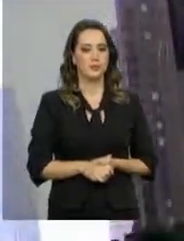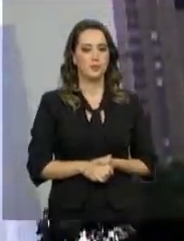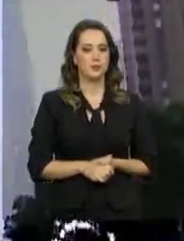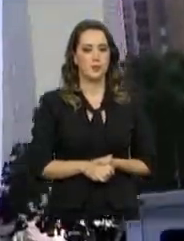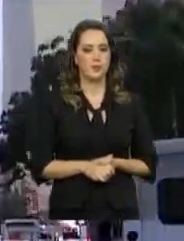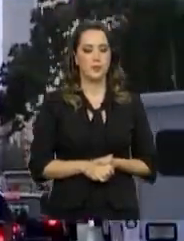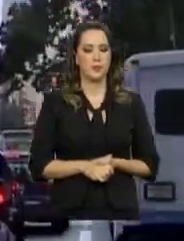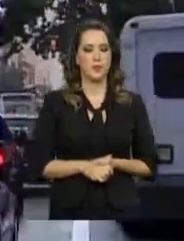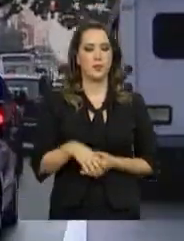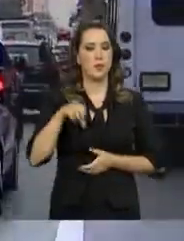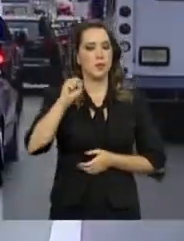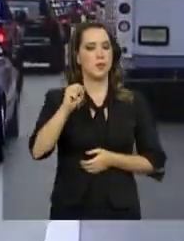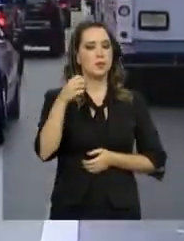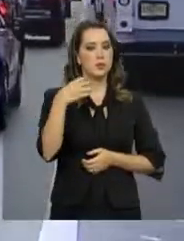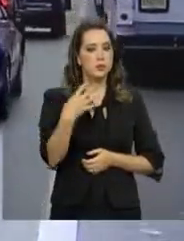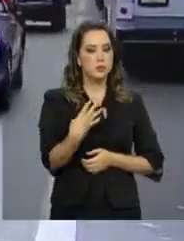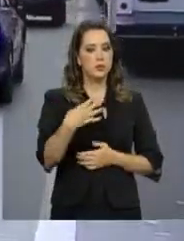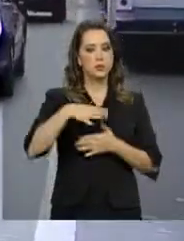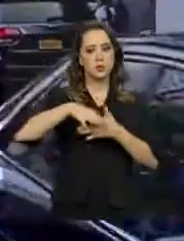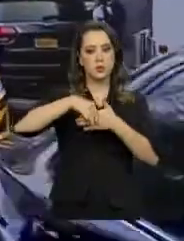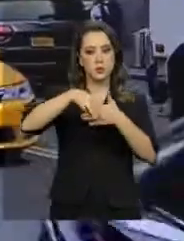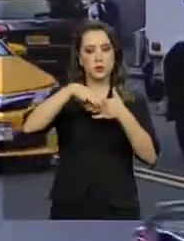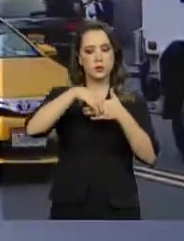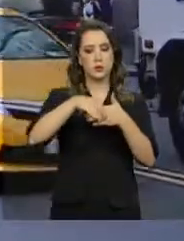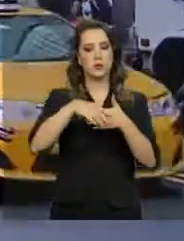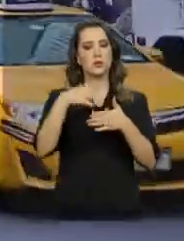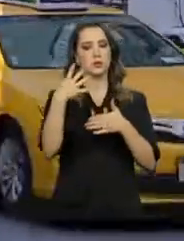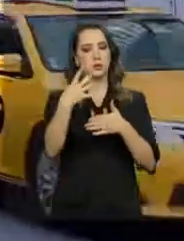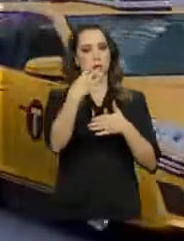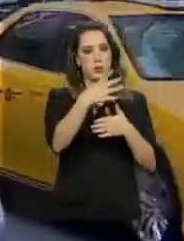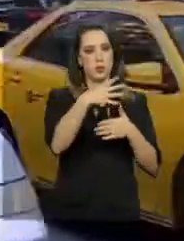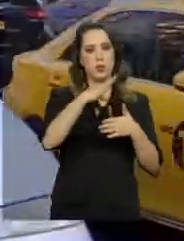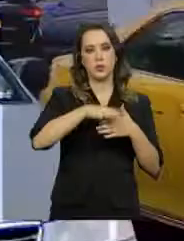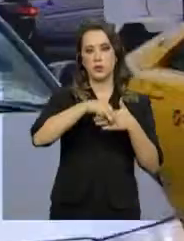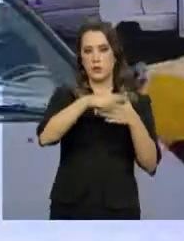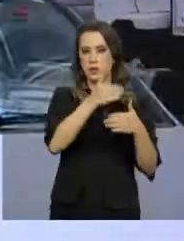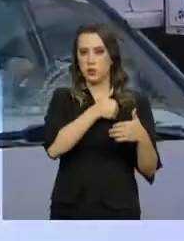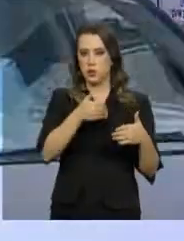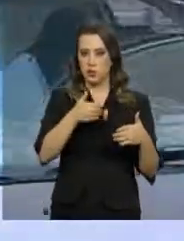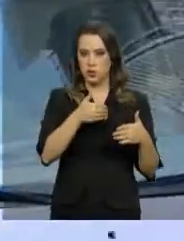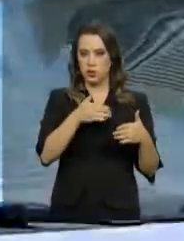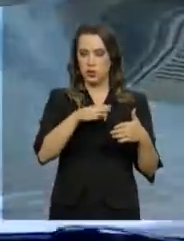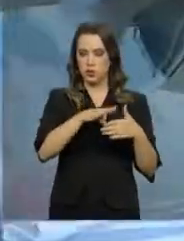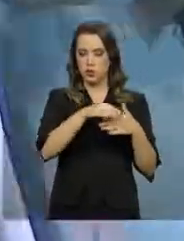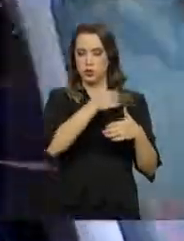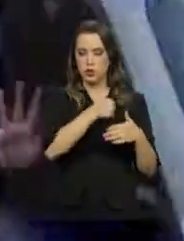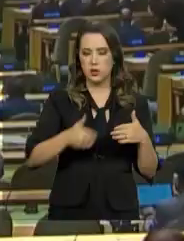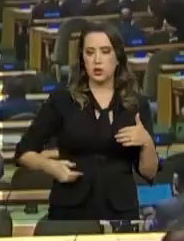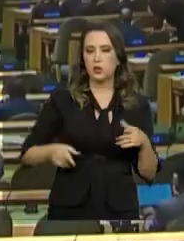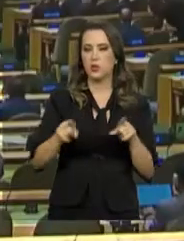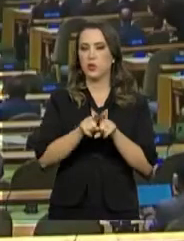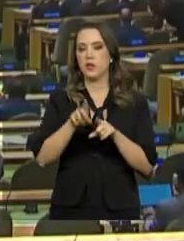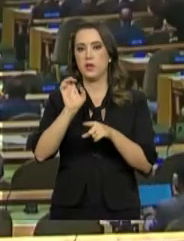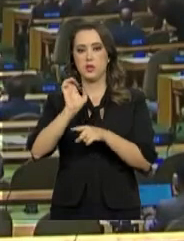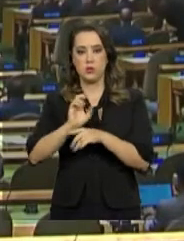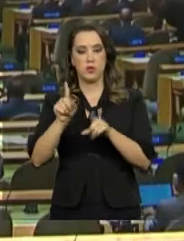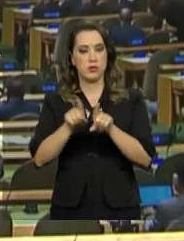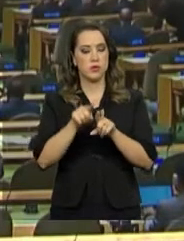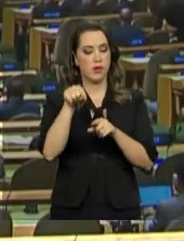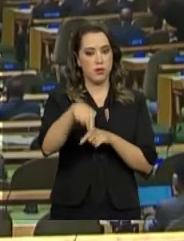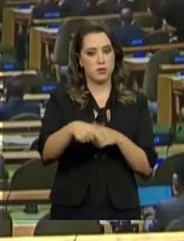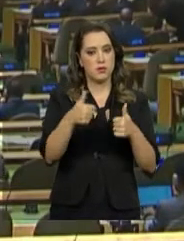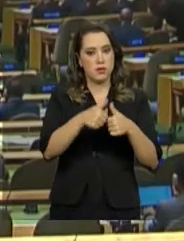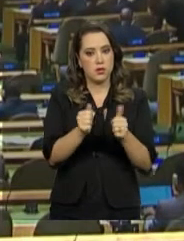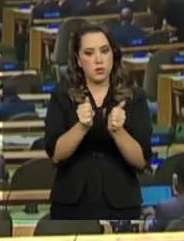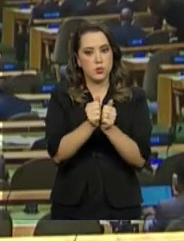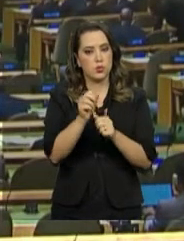oitenta e quatro chefes de estado e 44 chefes de governo estarão aqui em nova york para participar da assembléia